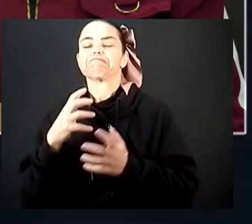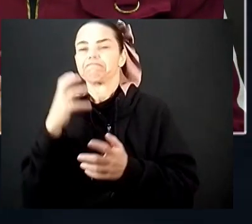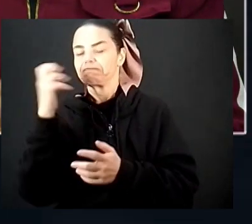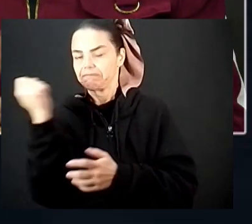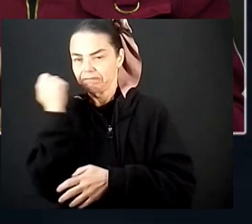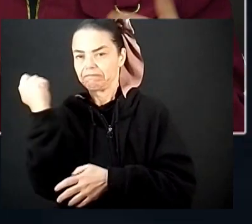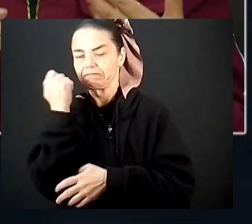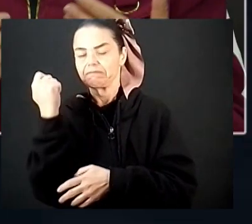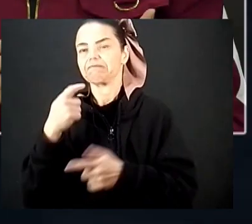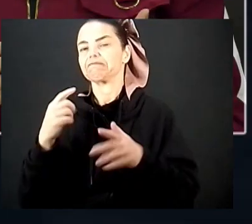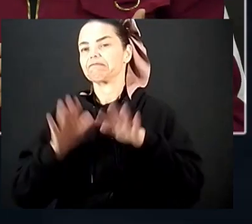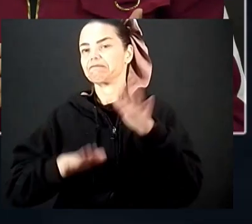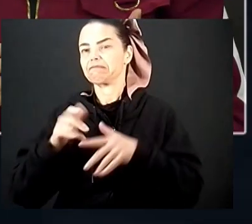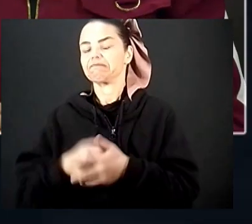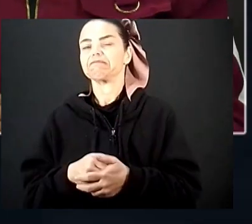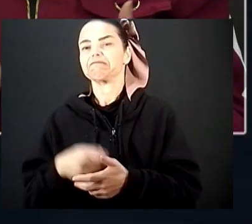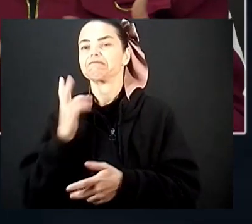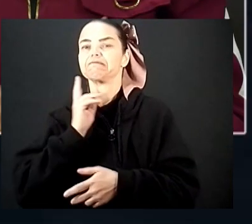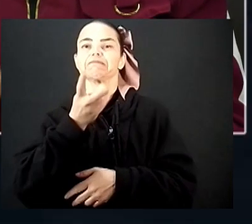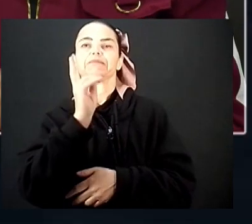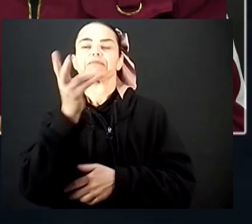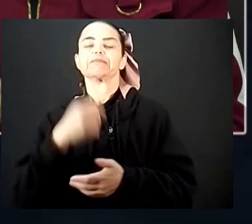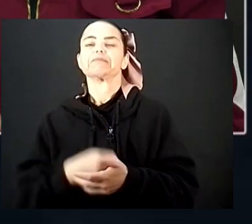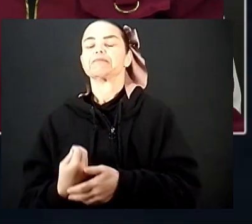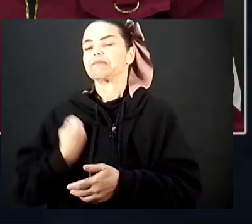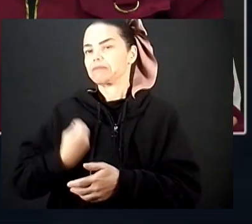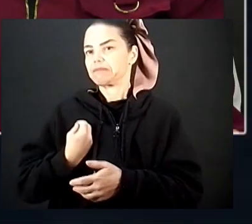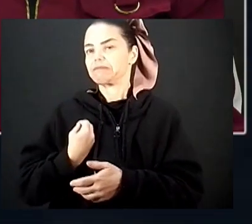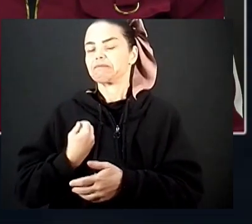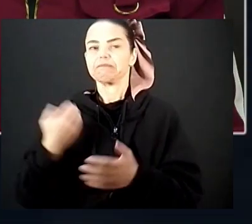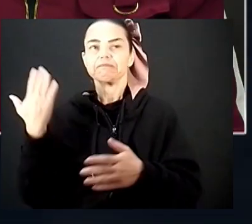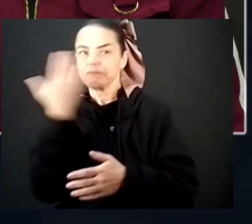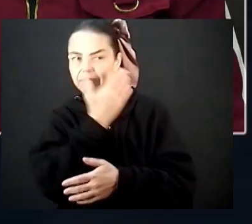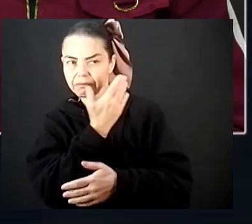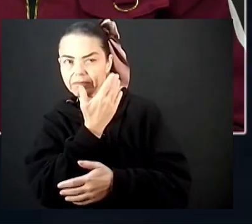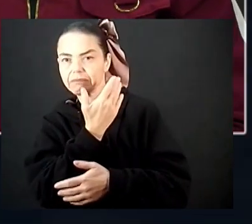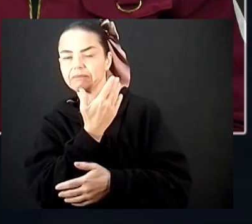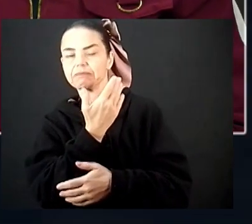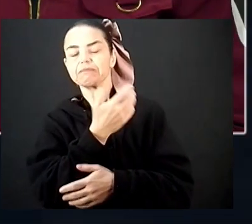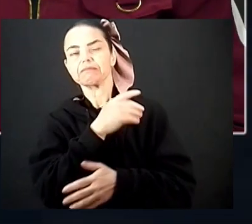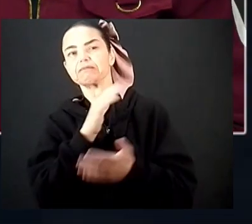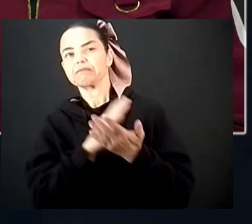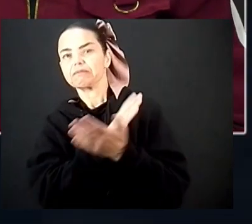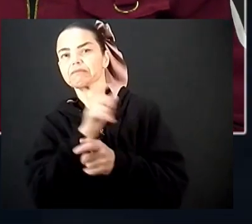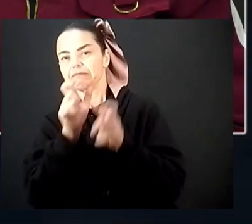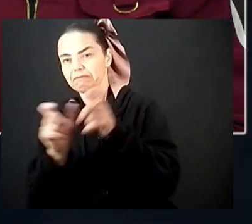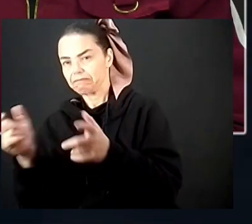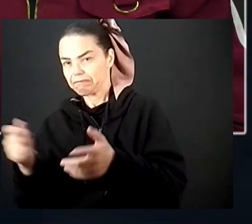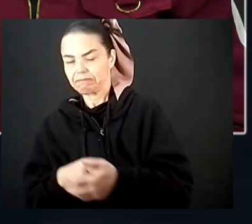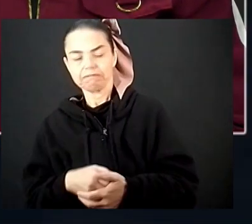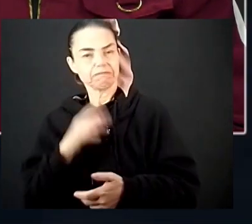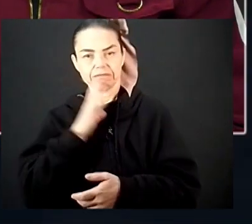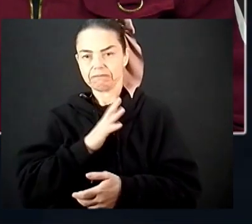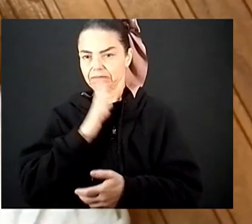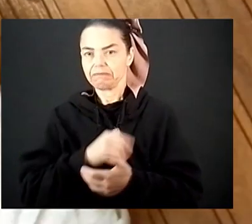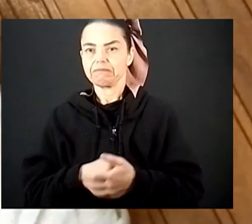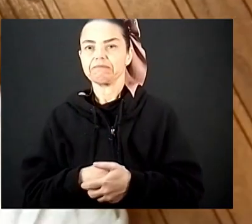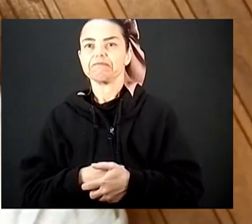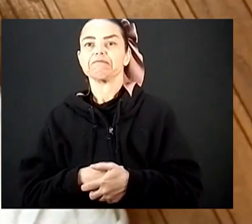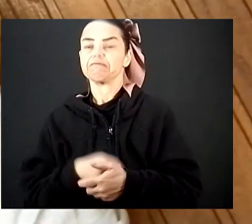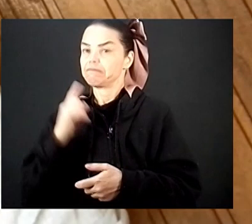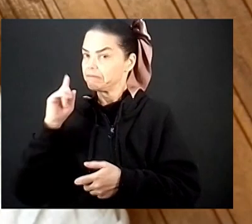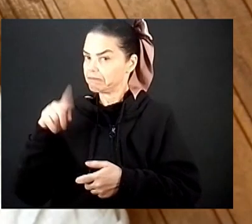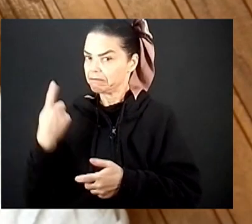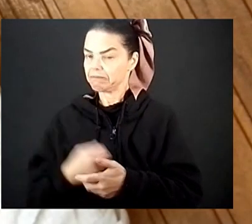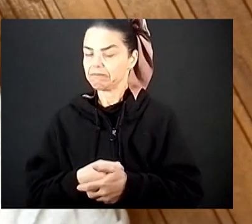vezes, porque a gente sempre vive querendo provar algo para alguém. Isso não é legal. E além dessa